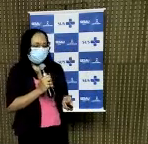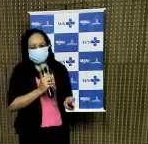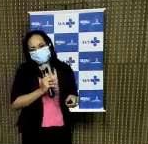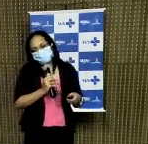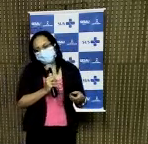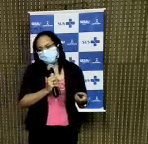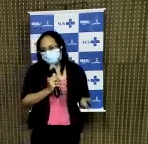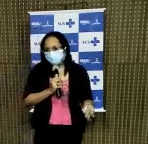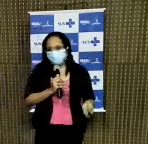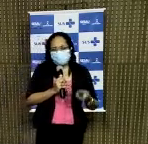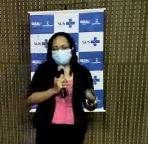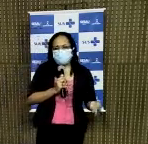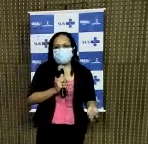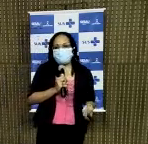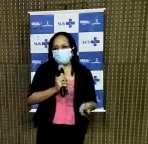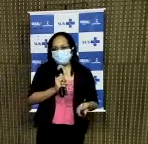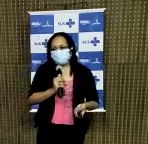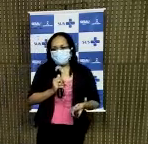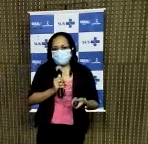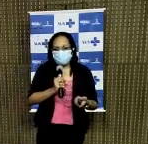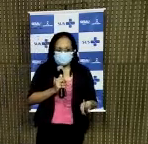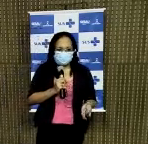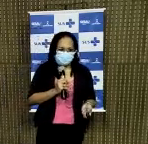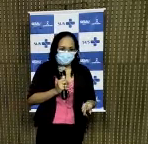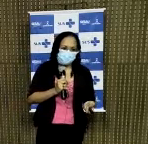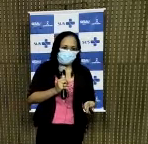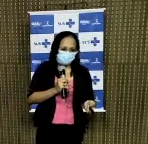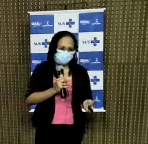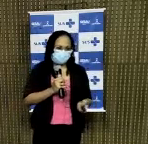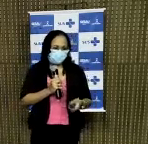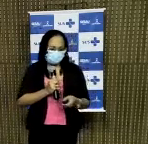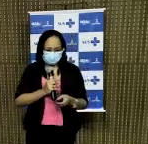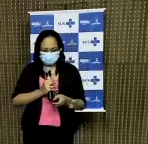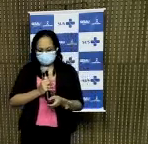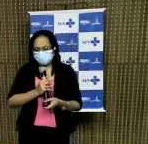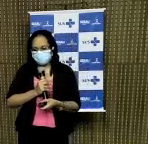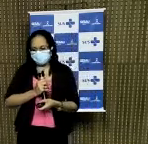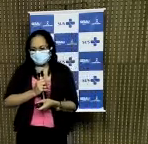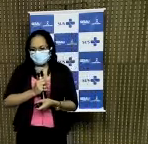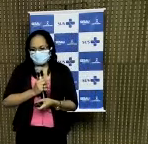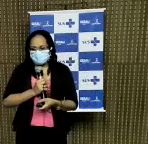odontóloga também, tanto como aconteceu nas outras unidades, não houve visita durante esse período, né?